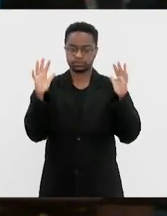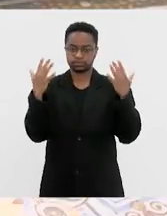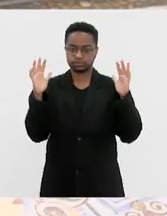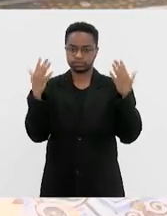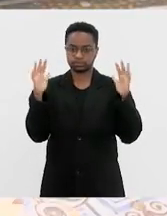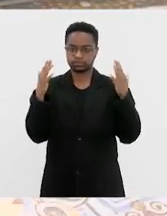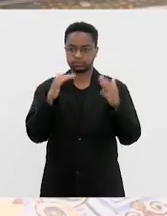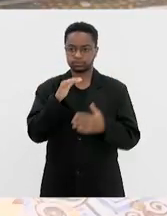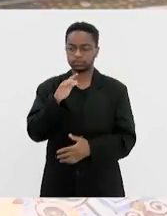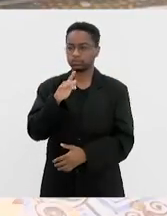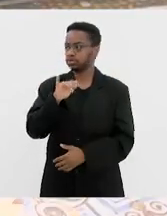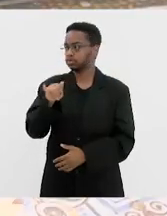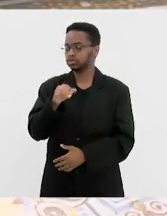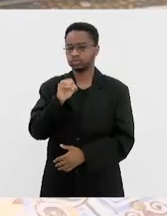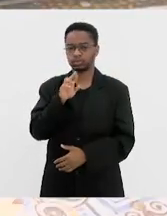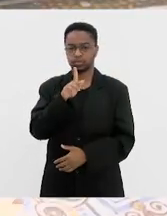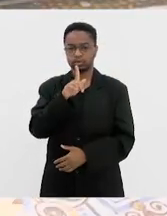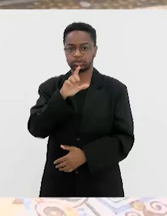Jorge Miranda,